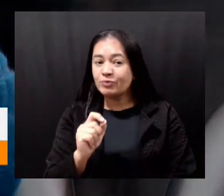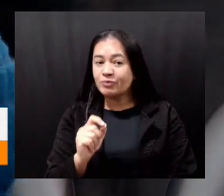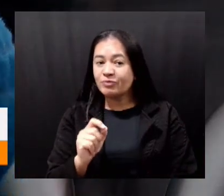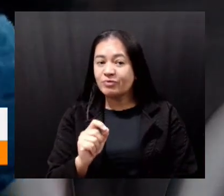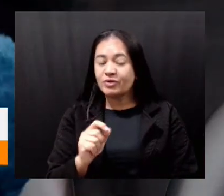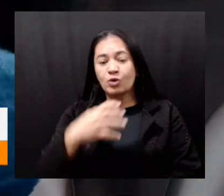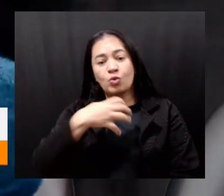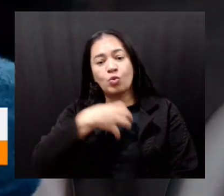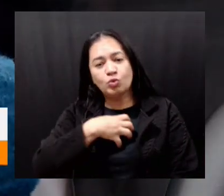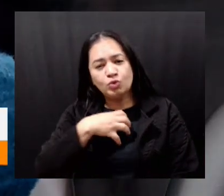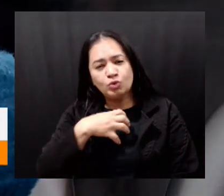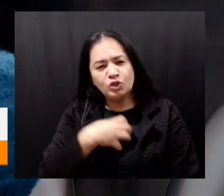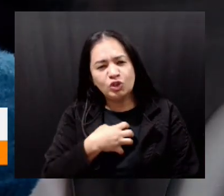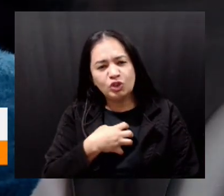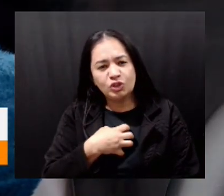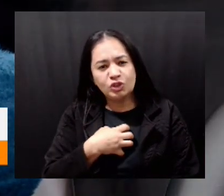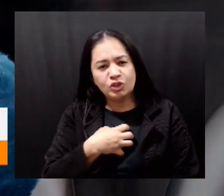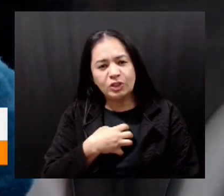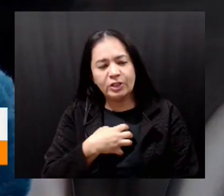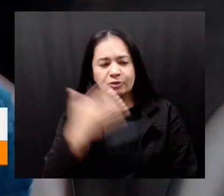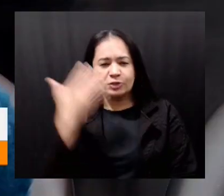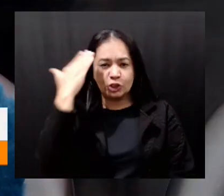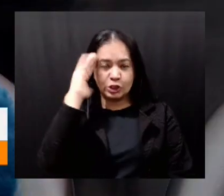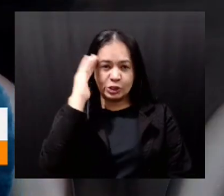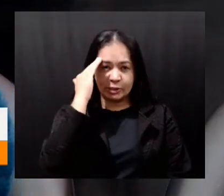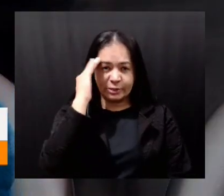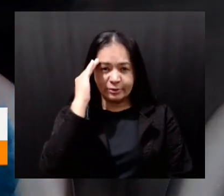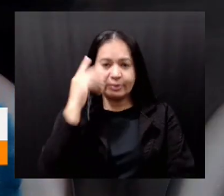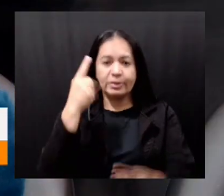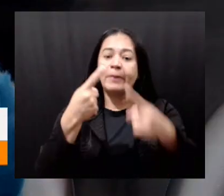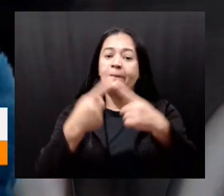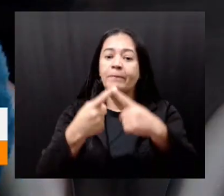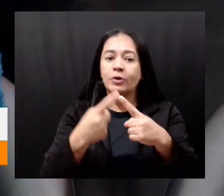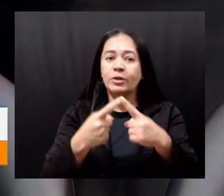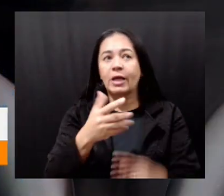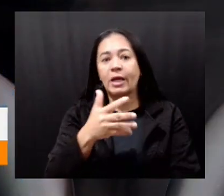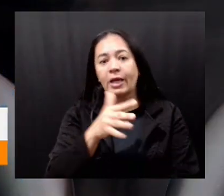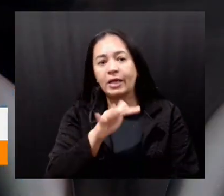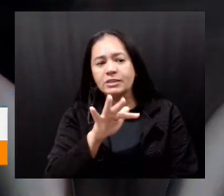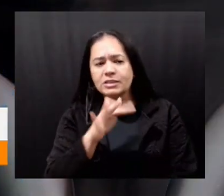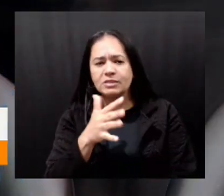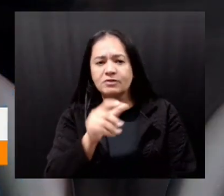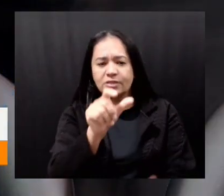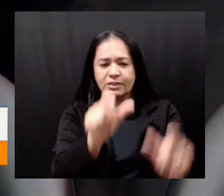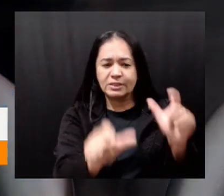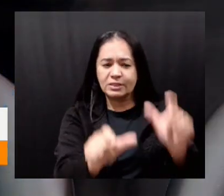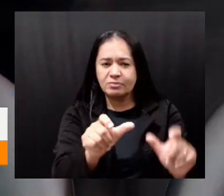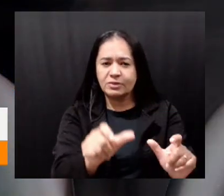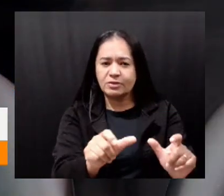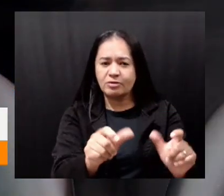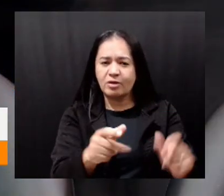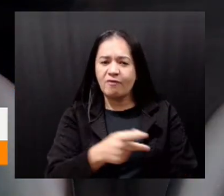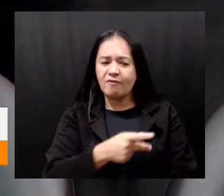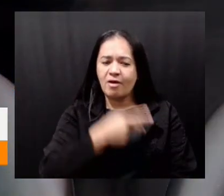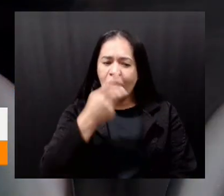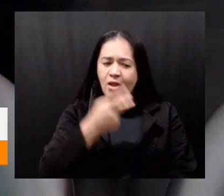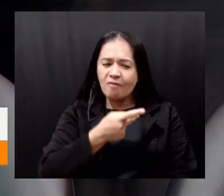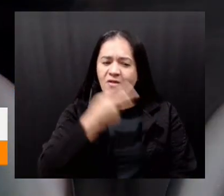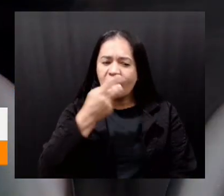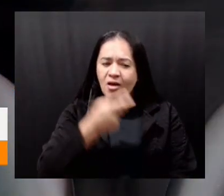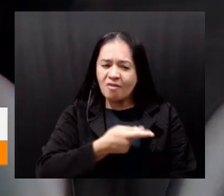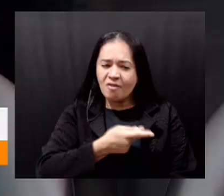de interpretar, porque muitas vezes quando a pessoa enfatiza muito esse lado negativo só,